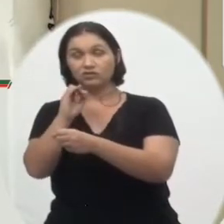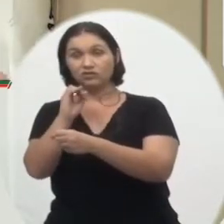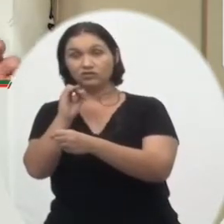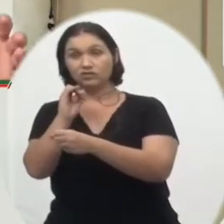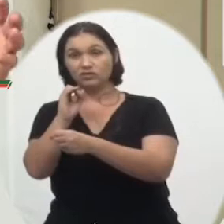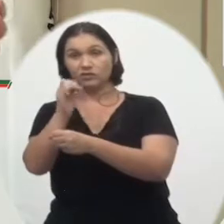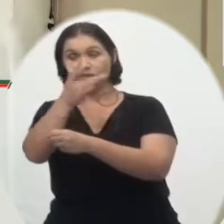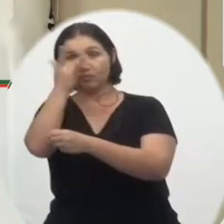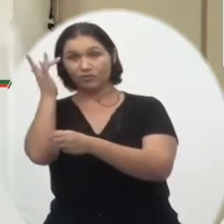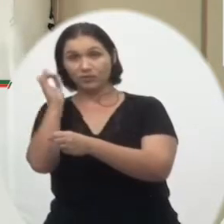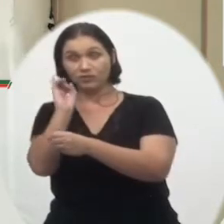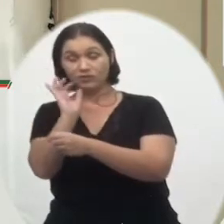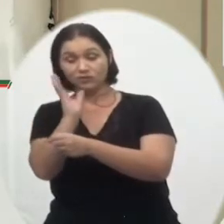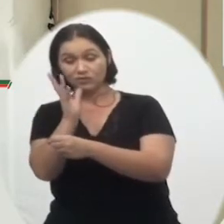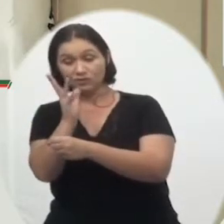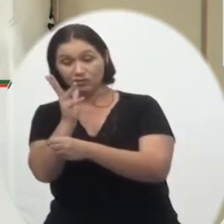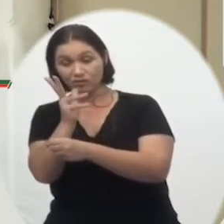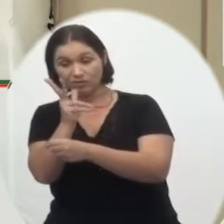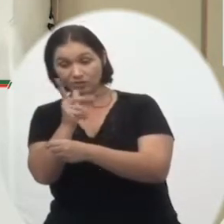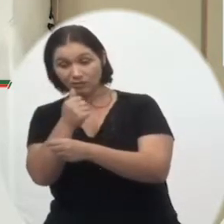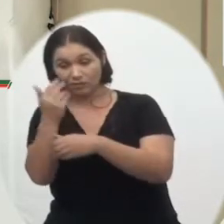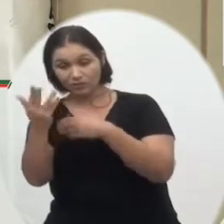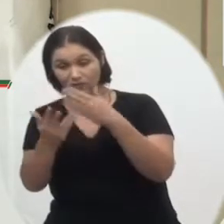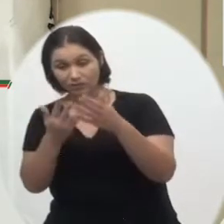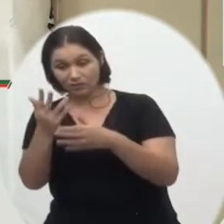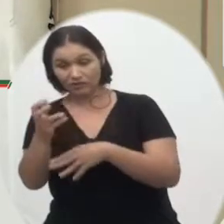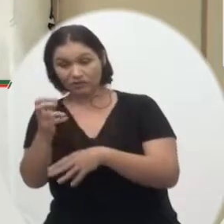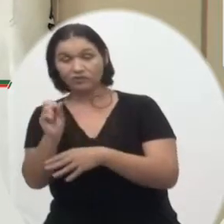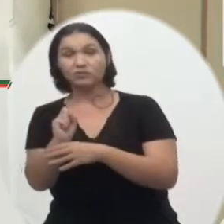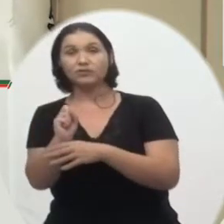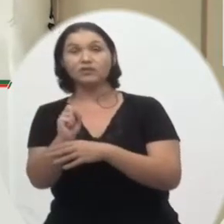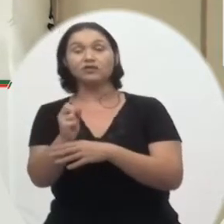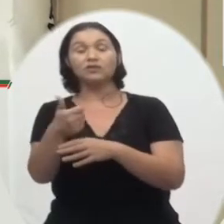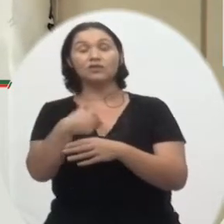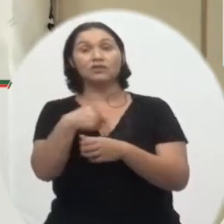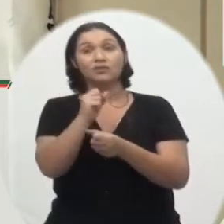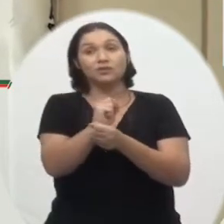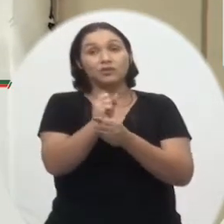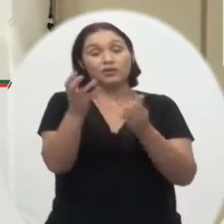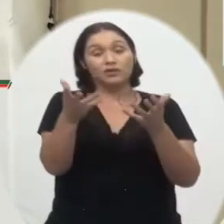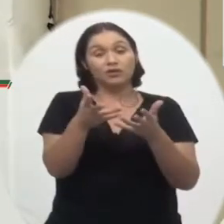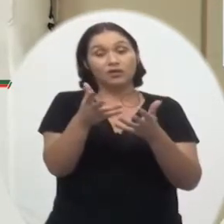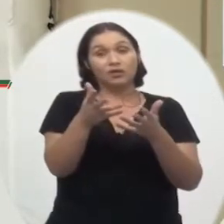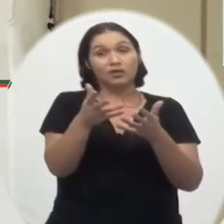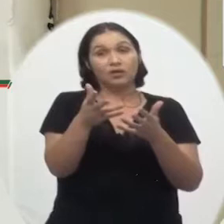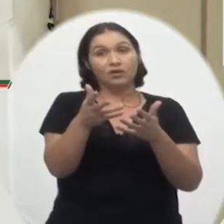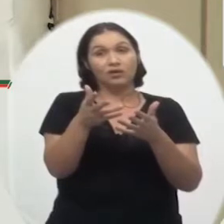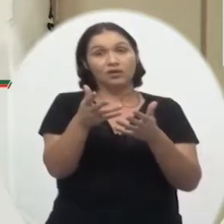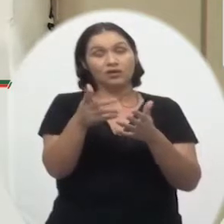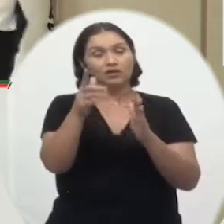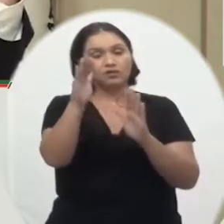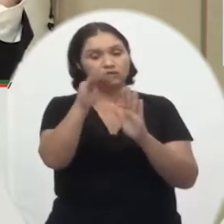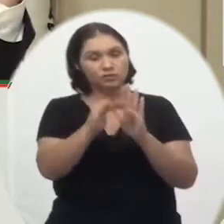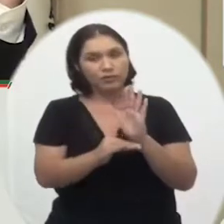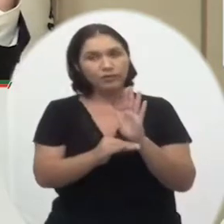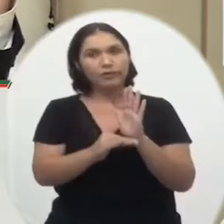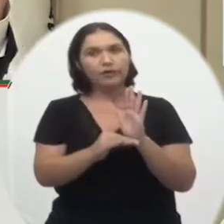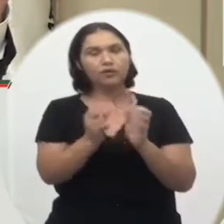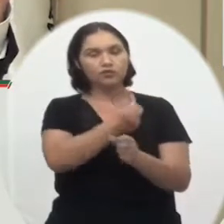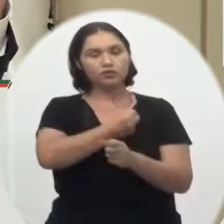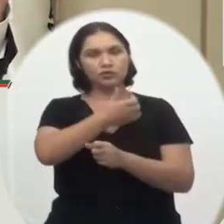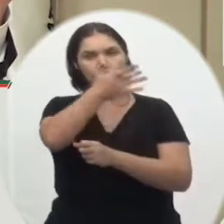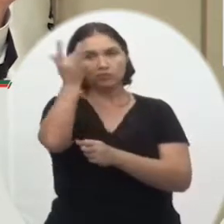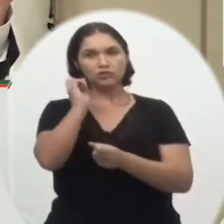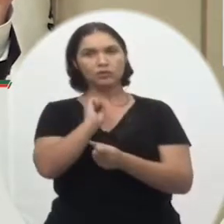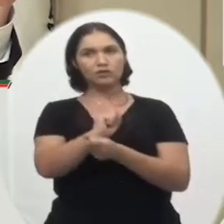mil, eu espero que agora vai diminuir muito mesmo, né? Daí, quem sabe, agora eu não vá mais pegar no pé do prefeito, que ele dizia, e agora vai